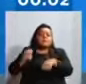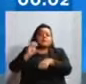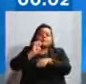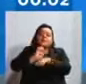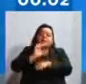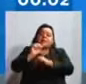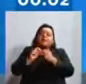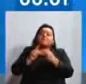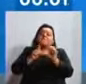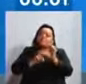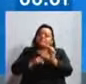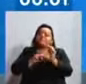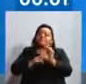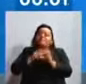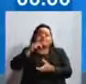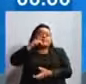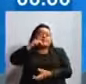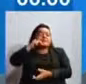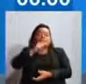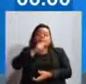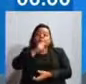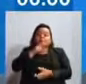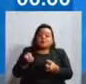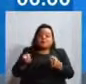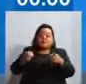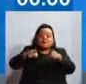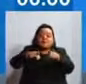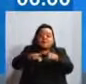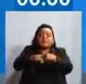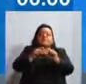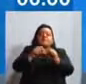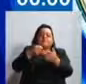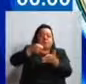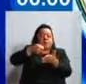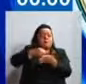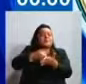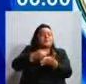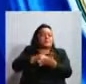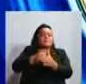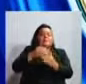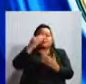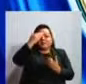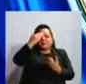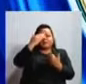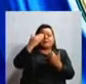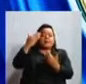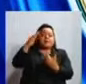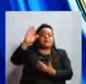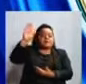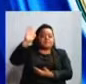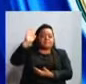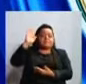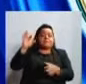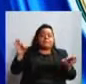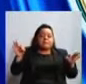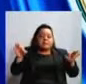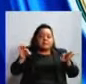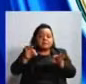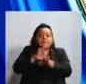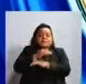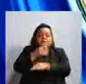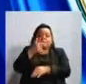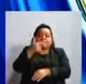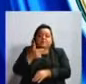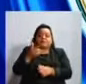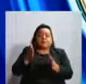a Porto Velho, tem que fazer muito, nós vamos fazer uma parceria e vamos cumprir. Obrigada, candidato. Assim chegamos ao fim deste segundo